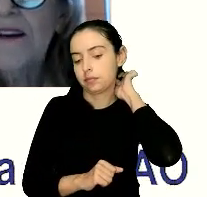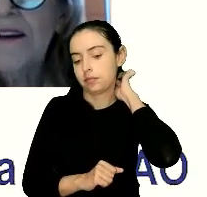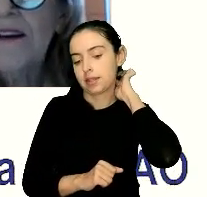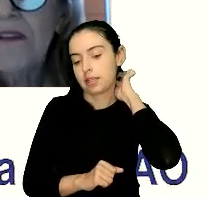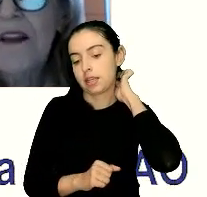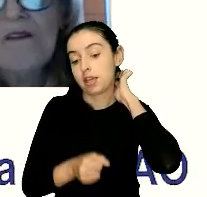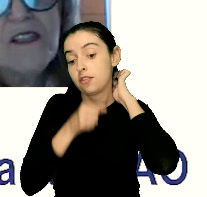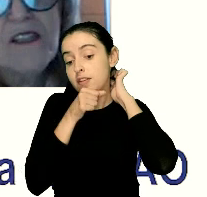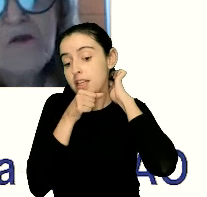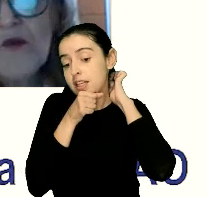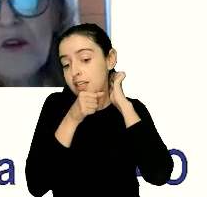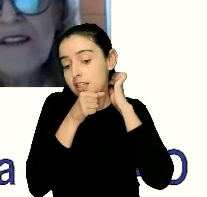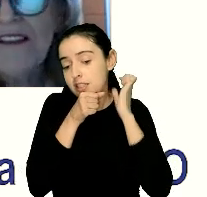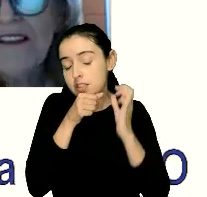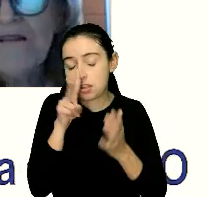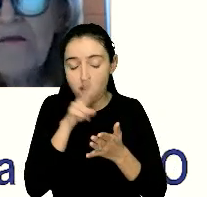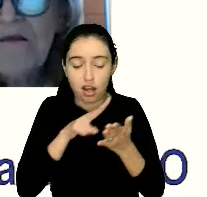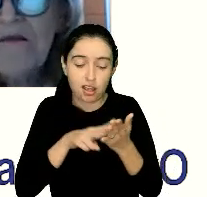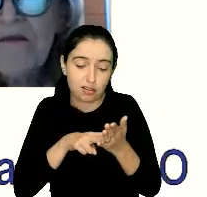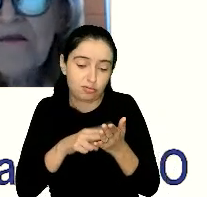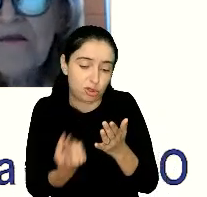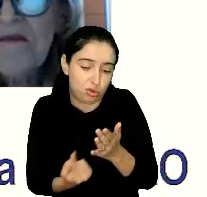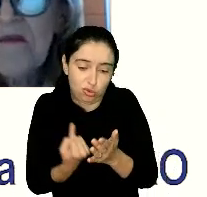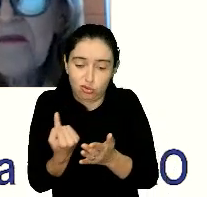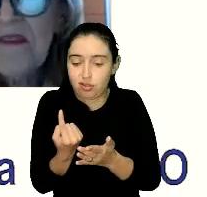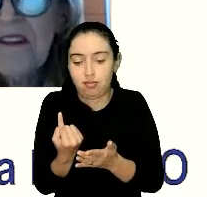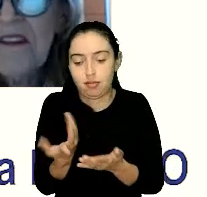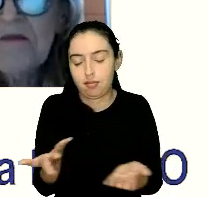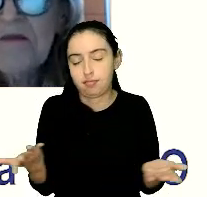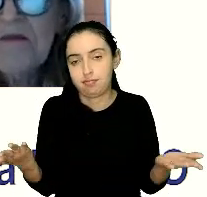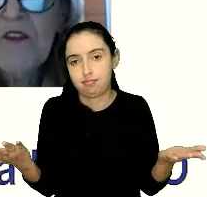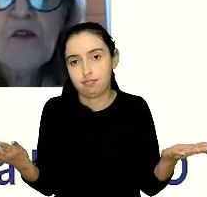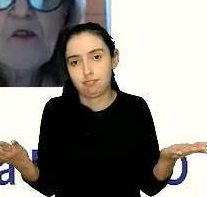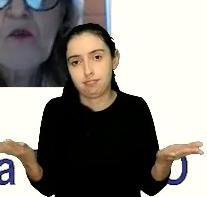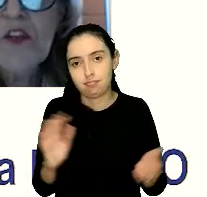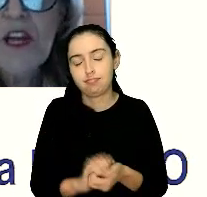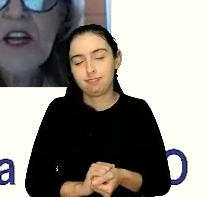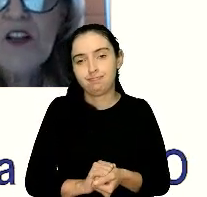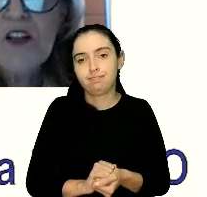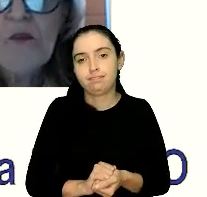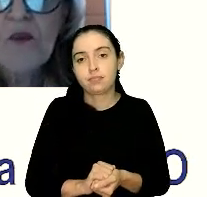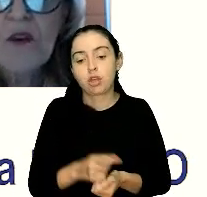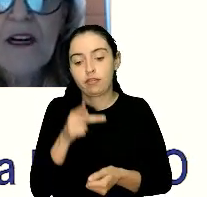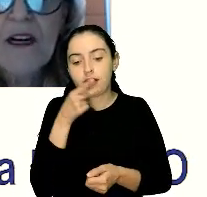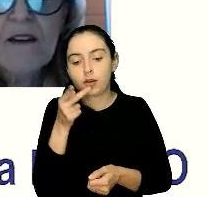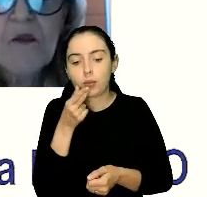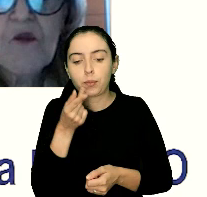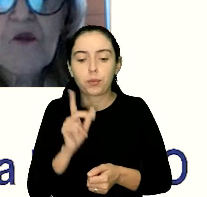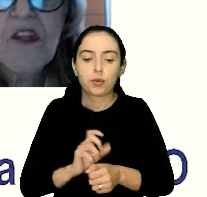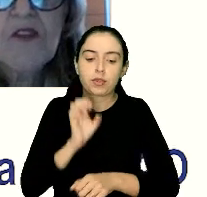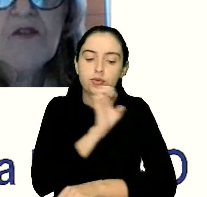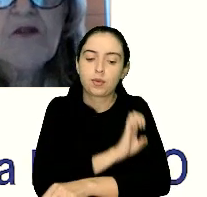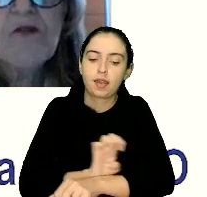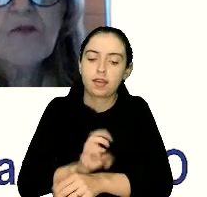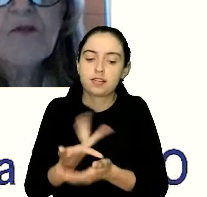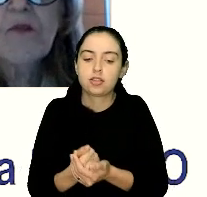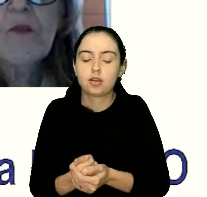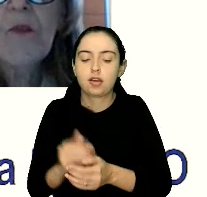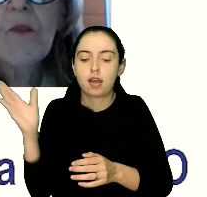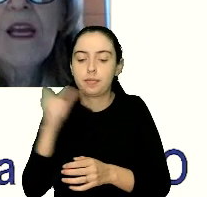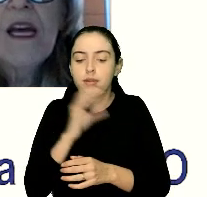de quem não lê deve ser muito solitária, né? Aí eu falo um pouco de ética, eu vou pular um pouco